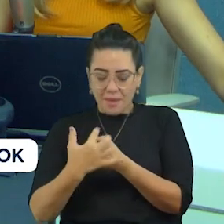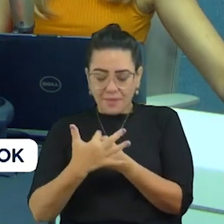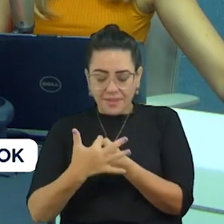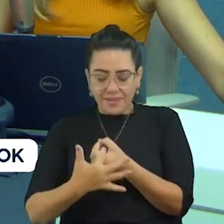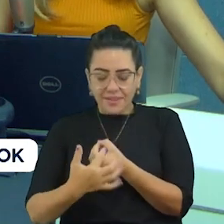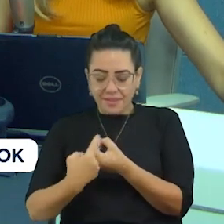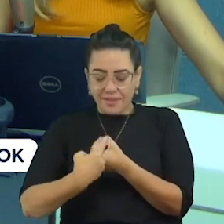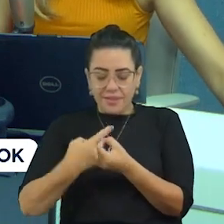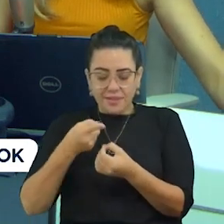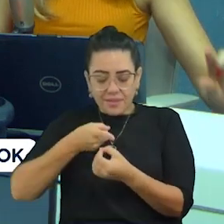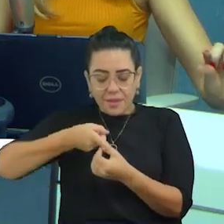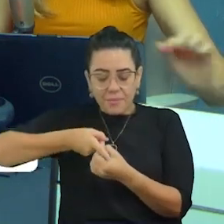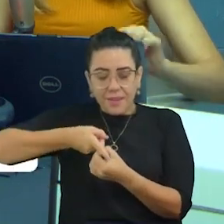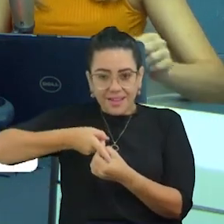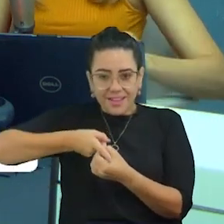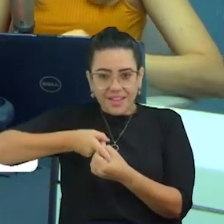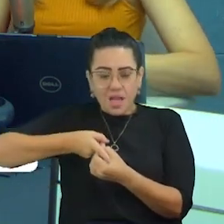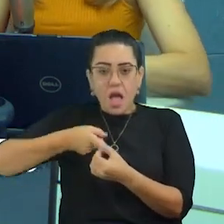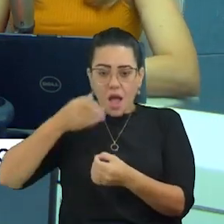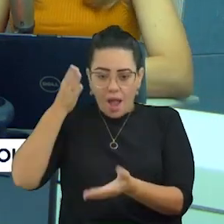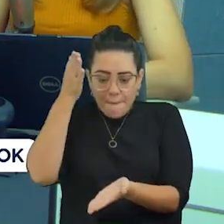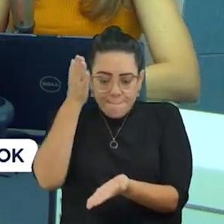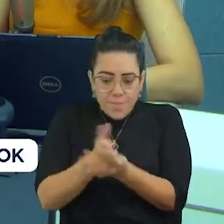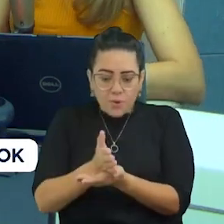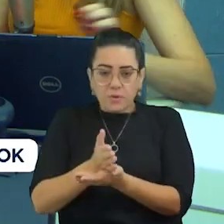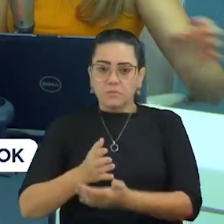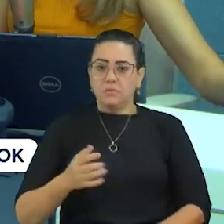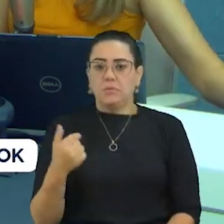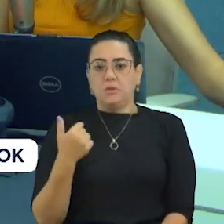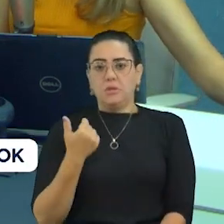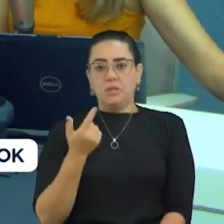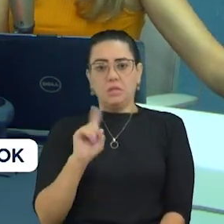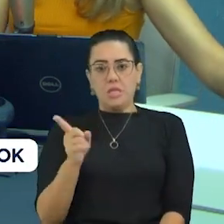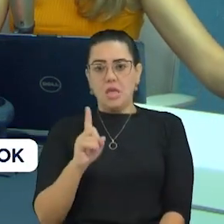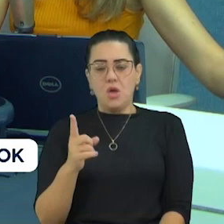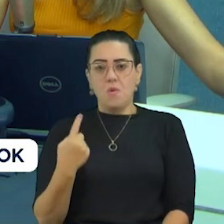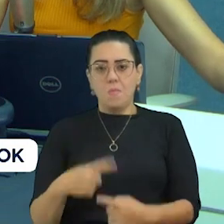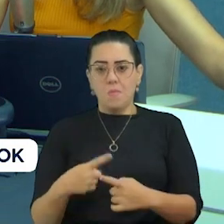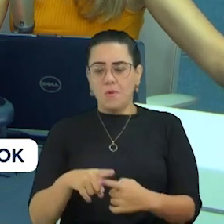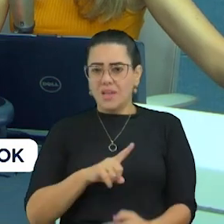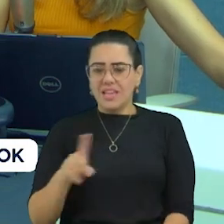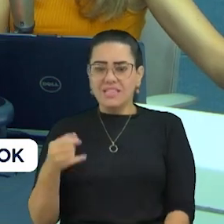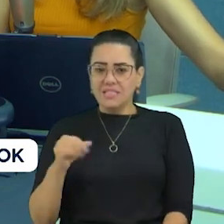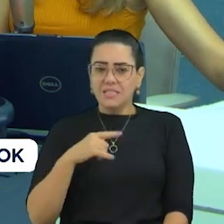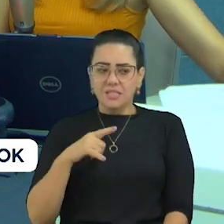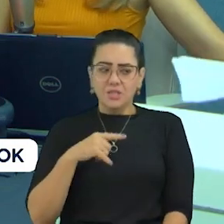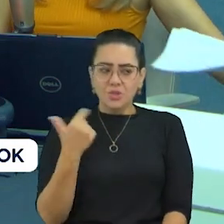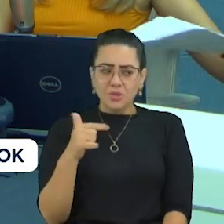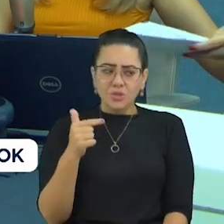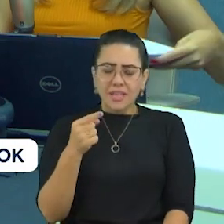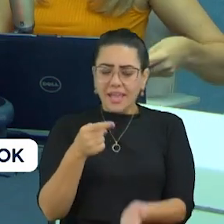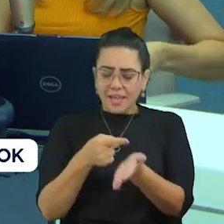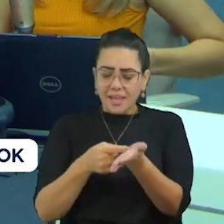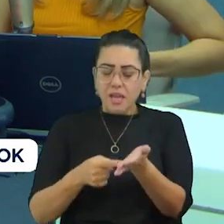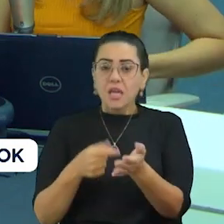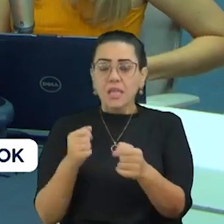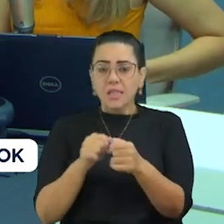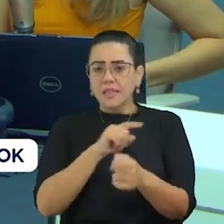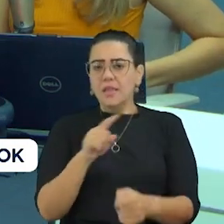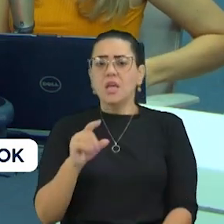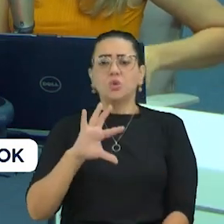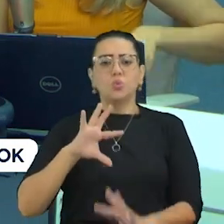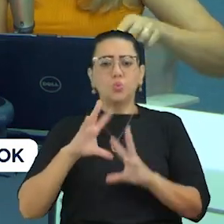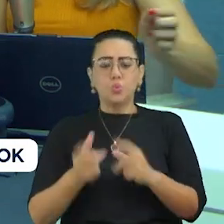não. Não pode, porque ela foi feita. Por isso que não tem o risquinho. Ela foi feita para tomar de forma